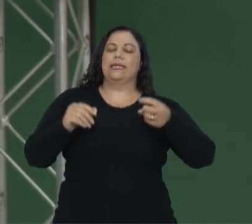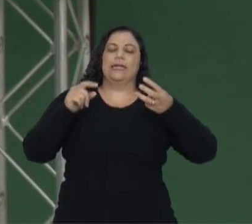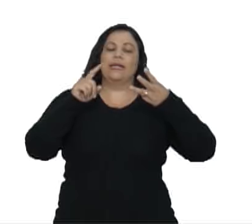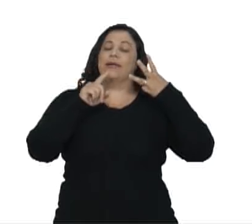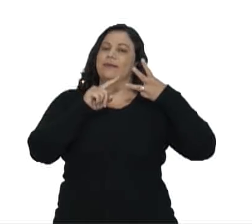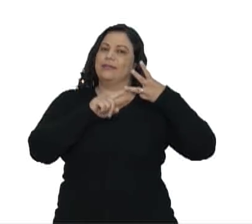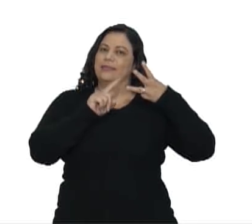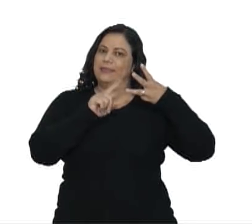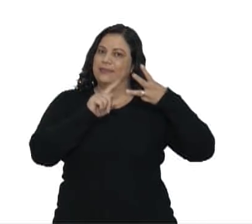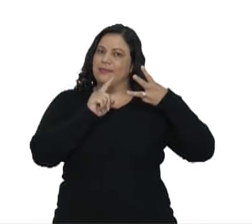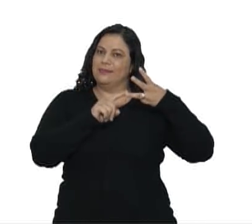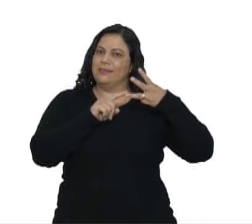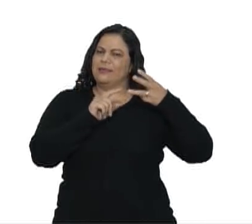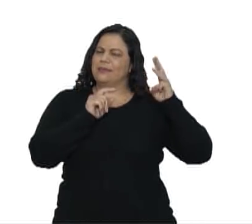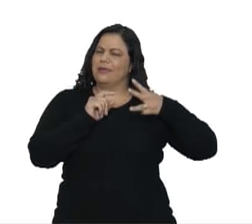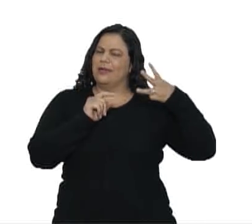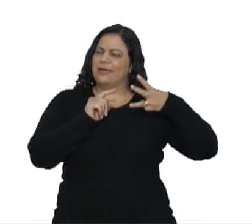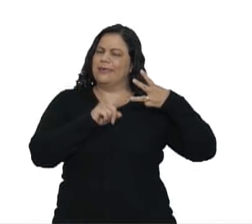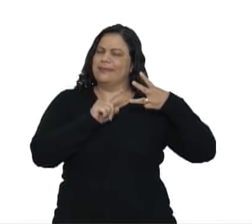a esfera